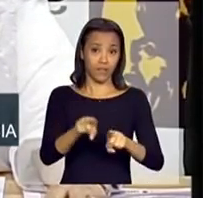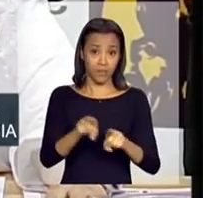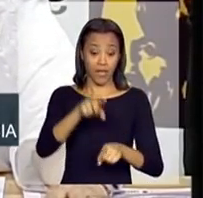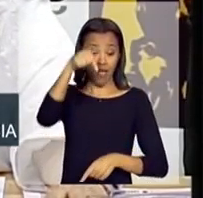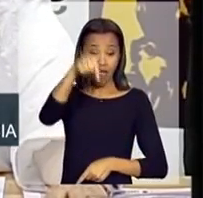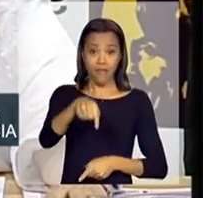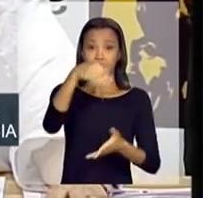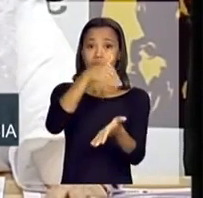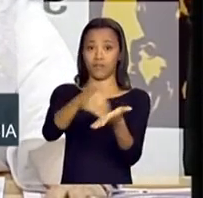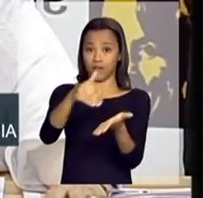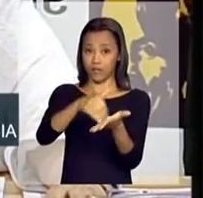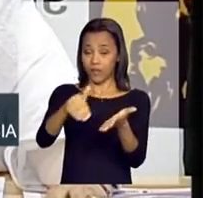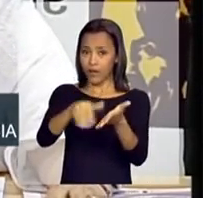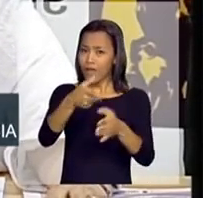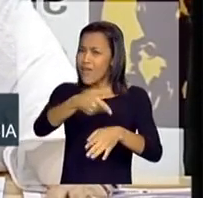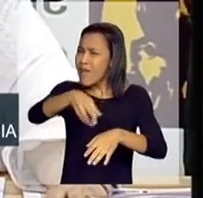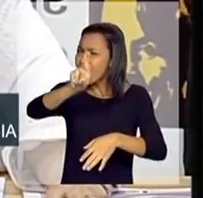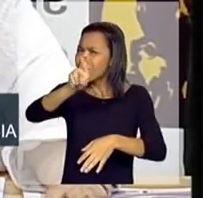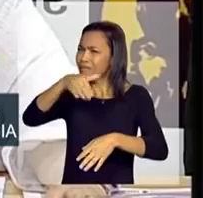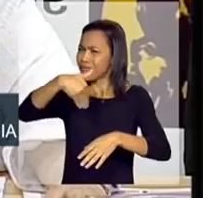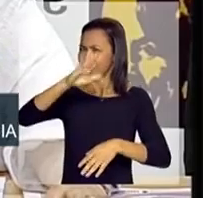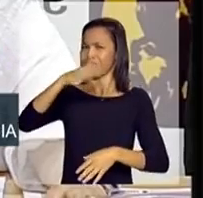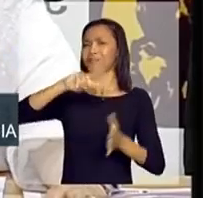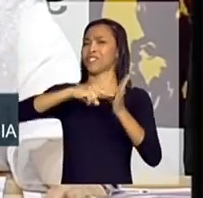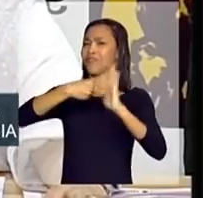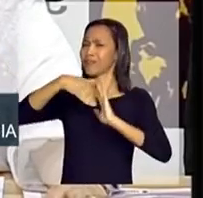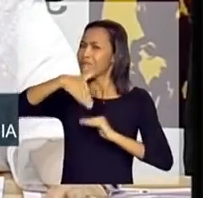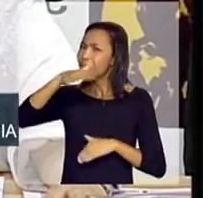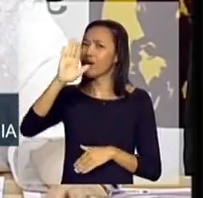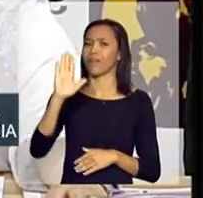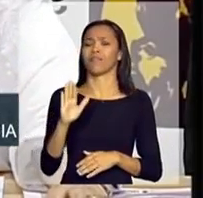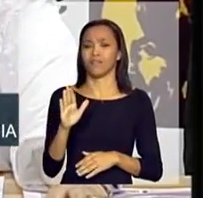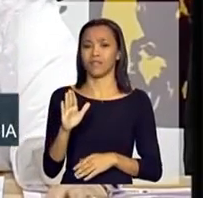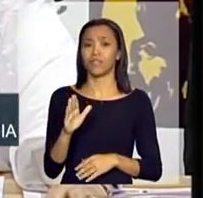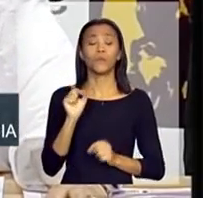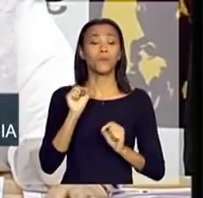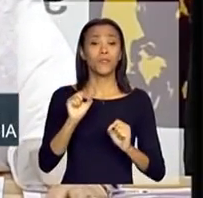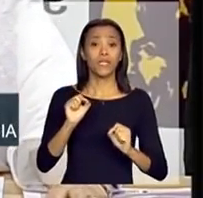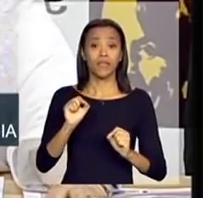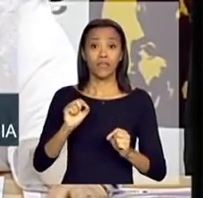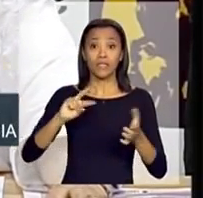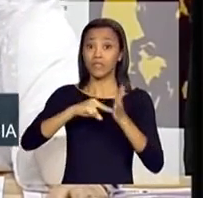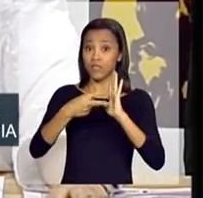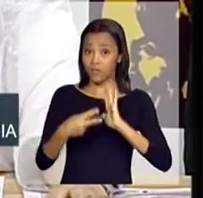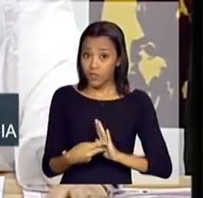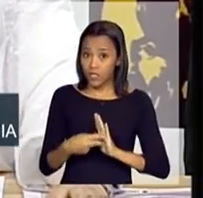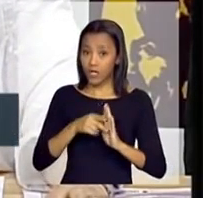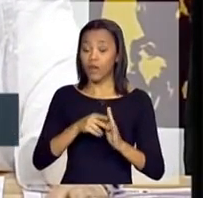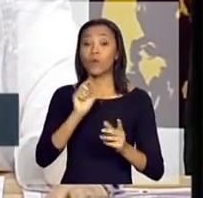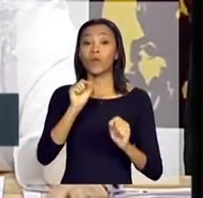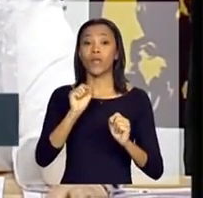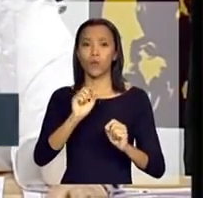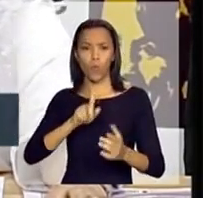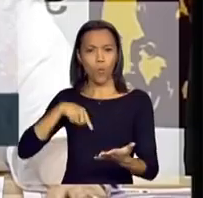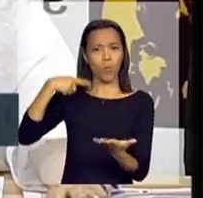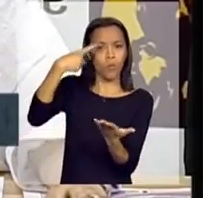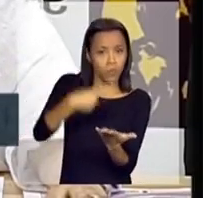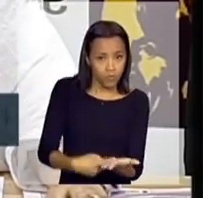secretaria. Mas representa mais. Representa uma posição do governo brasileiro